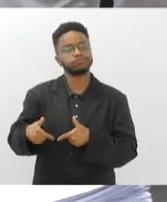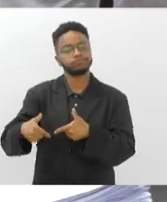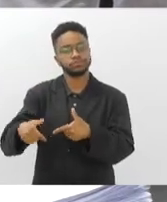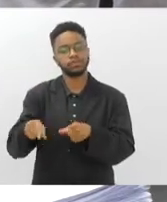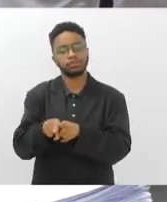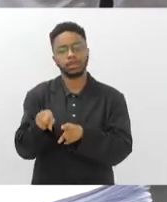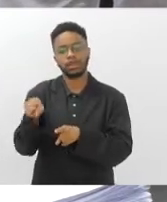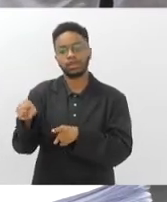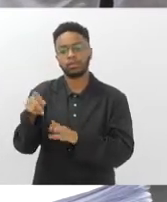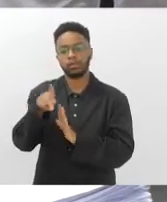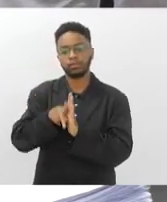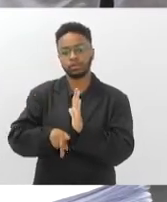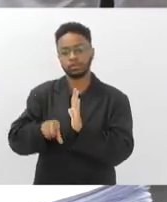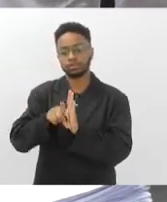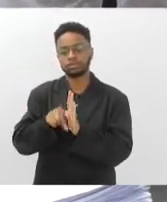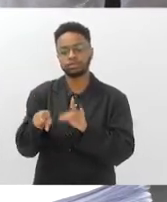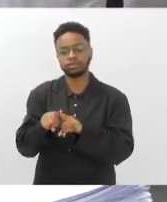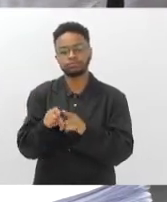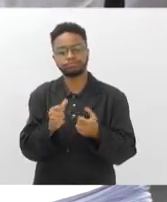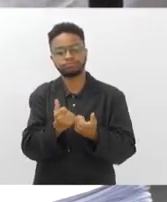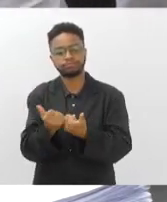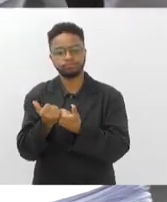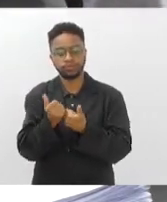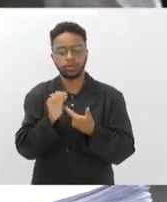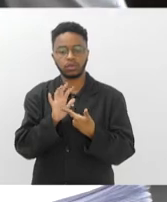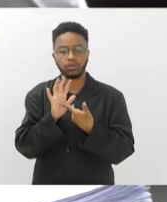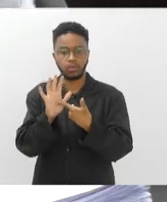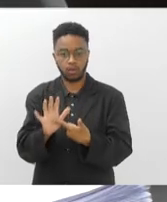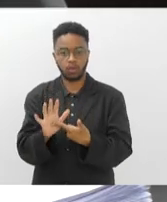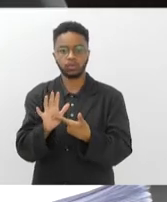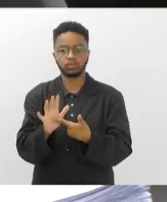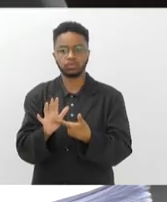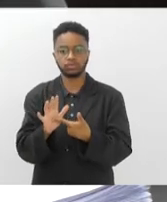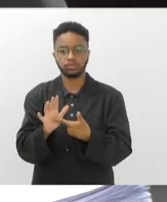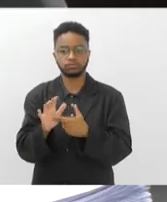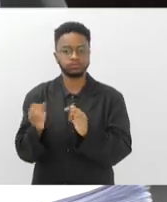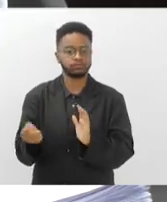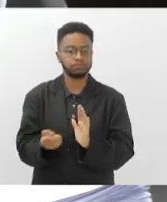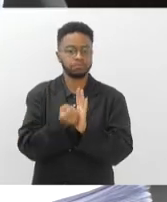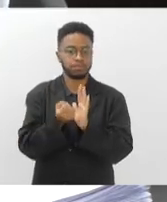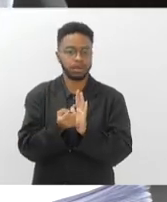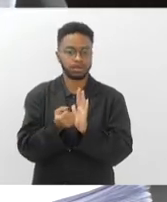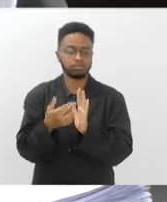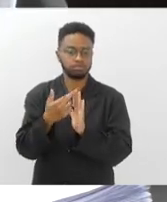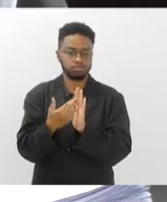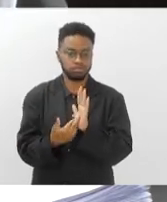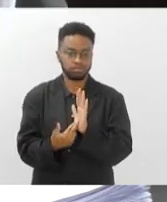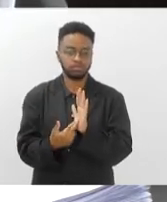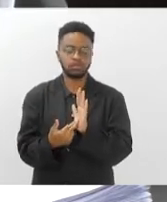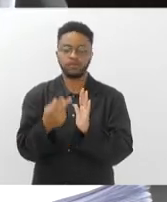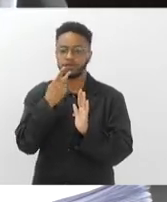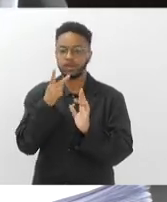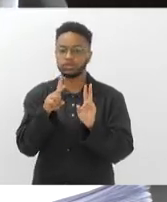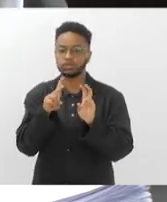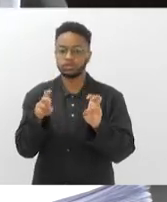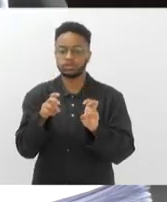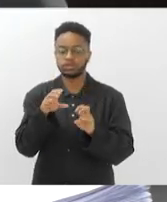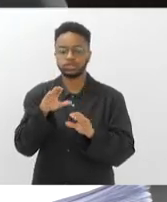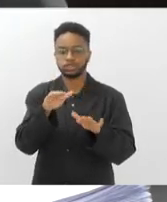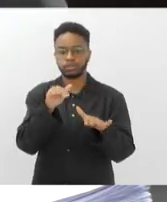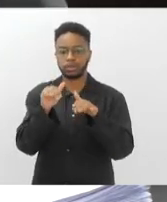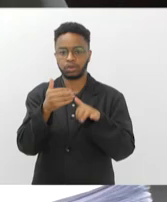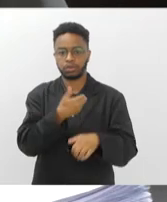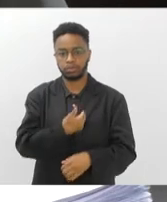seu projeto, nessa cooperação, você menciona o marco regulatório, né, que fala em chamada pública, né, para